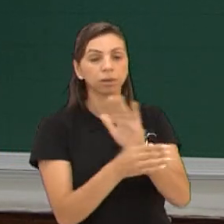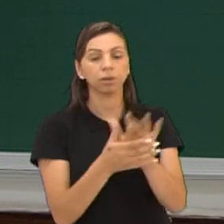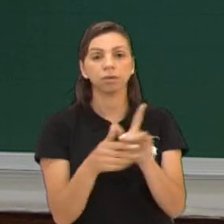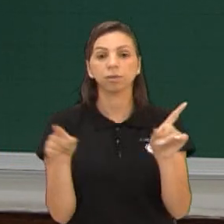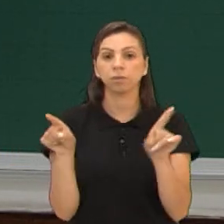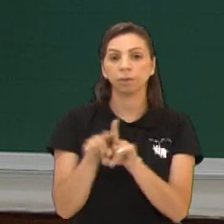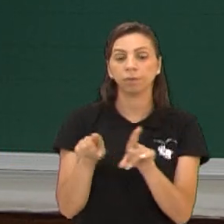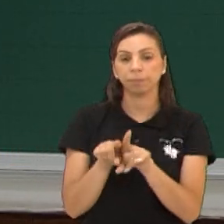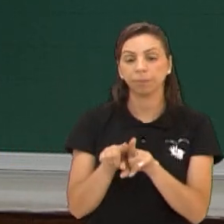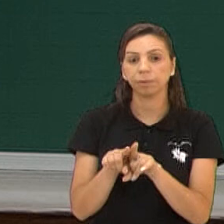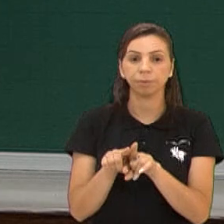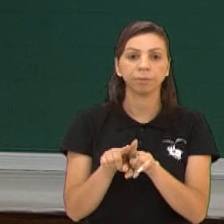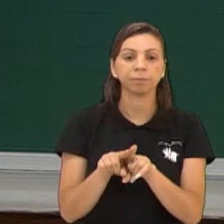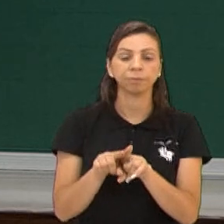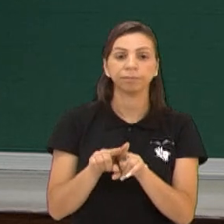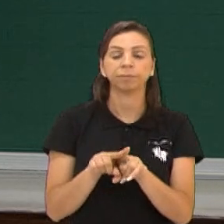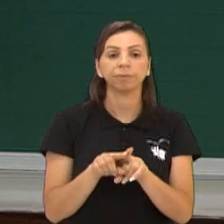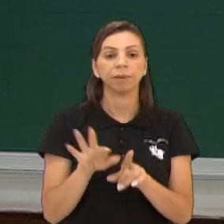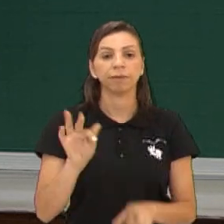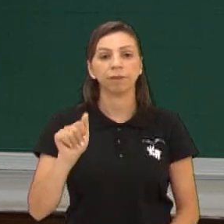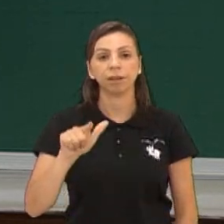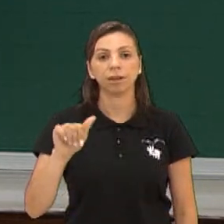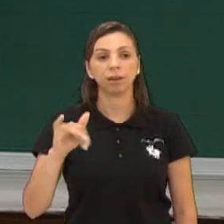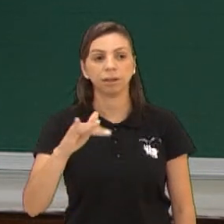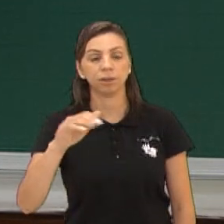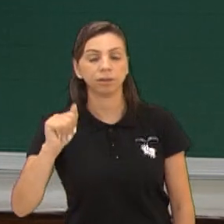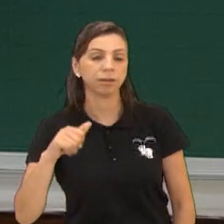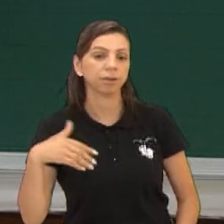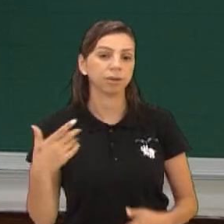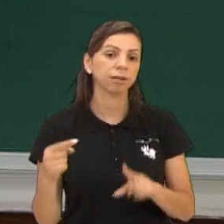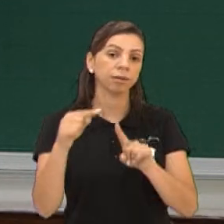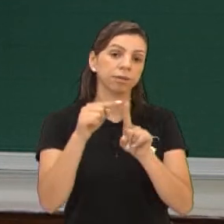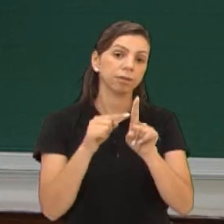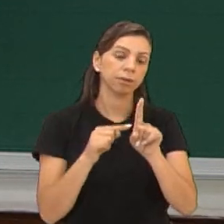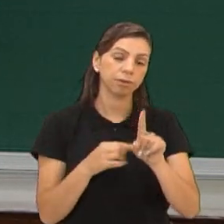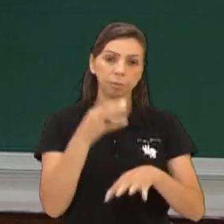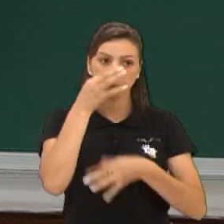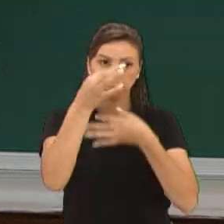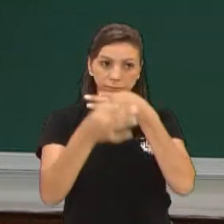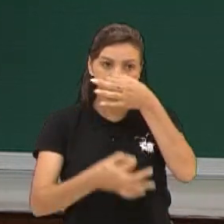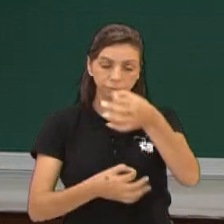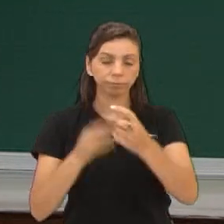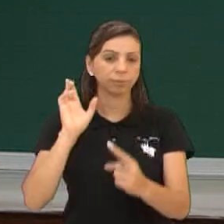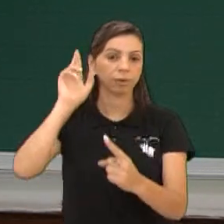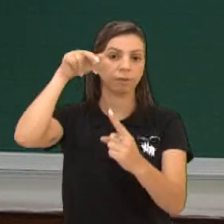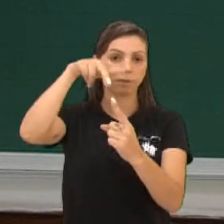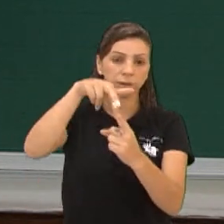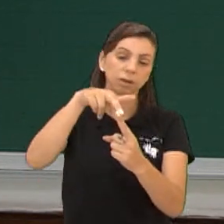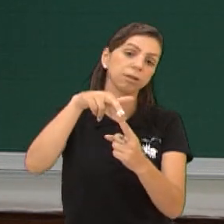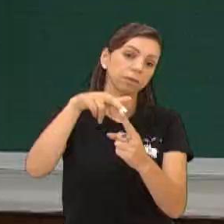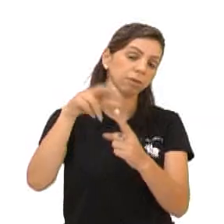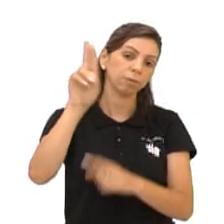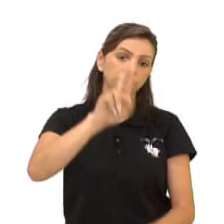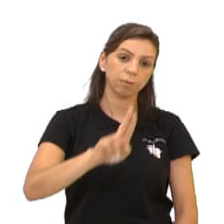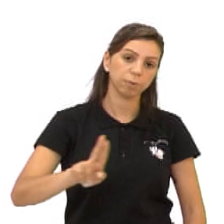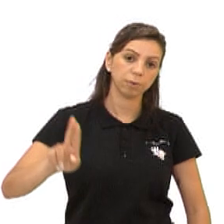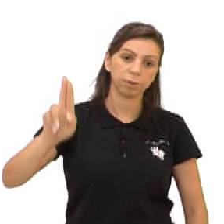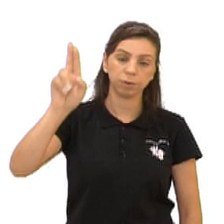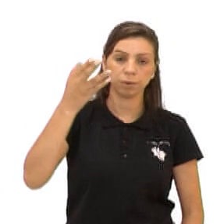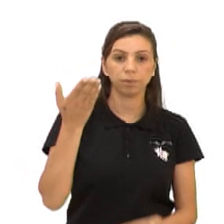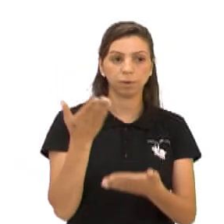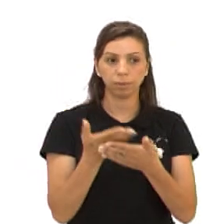vimos nessa hora também as falácias e terminamos aqui falando dos tipos de argumentação aqui estão algumas referências usadas